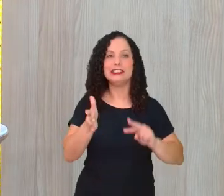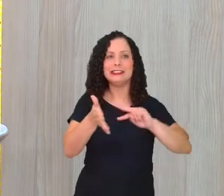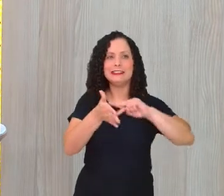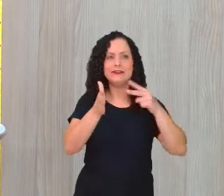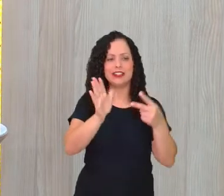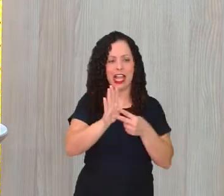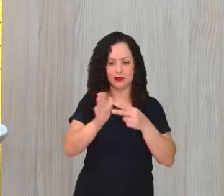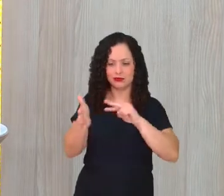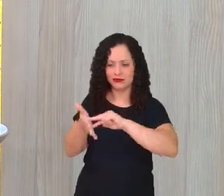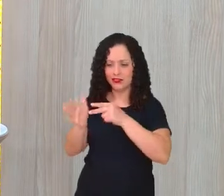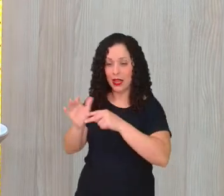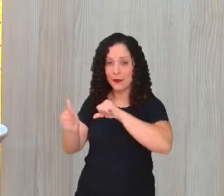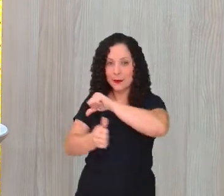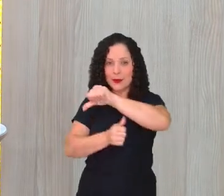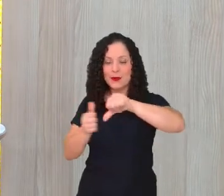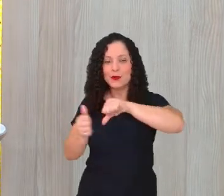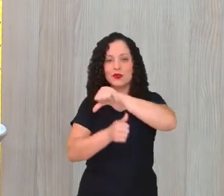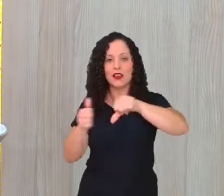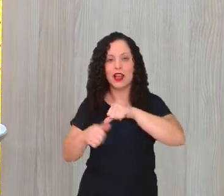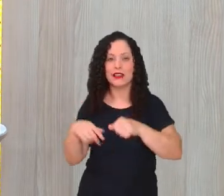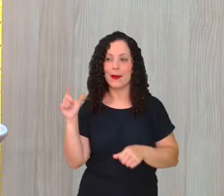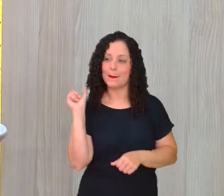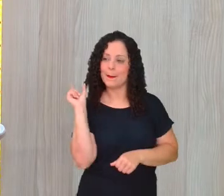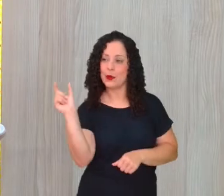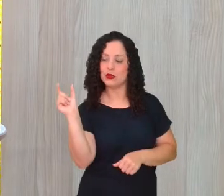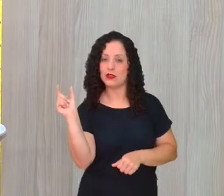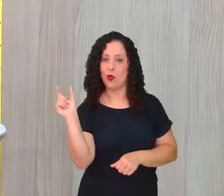Isso. Que a preposição ou a falta dela